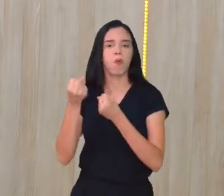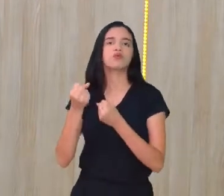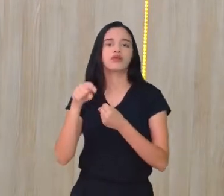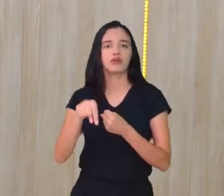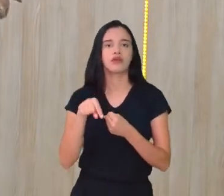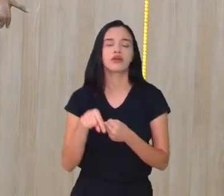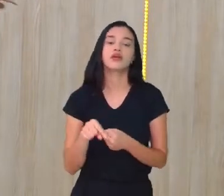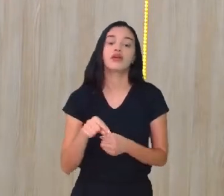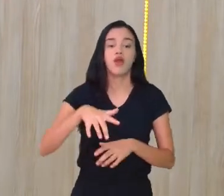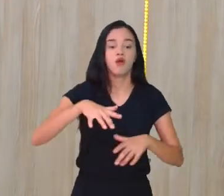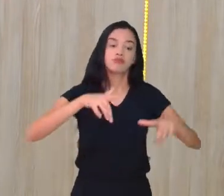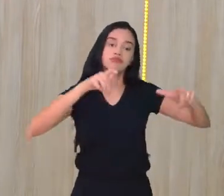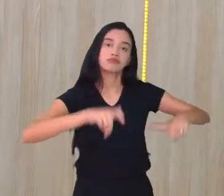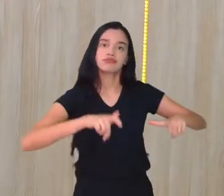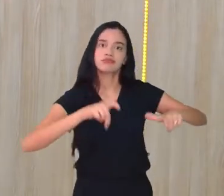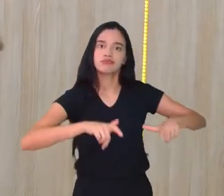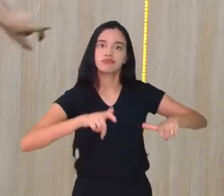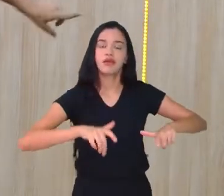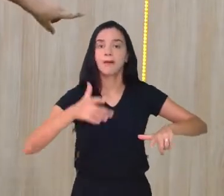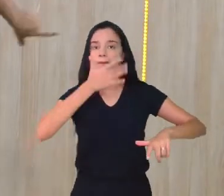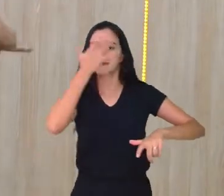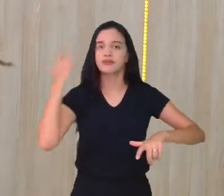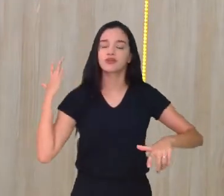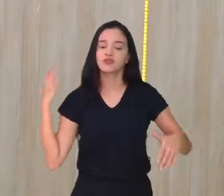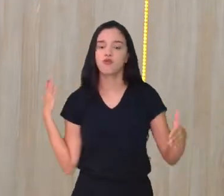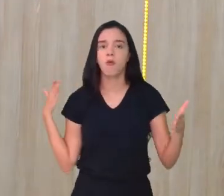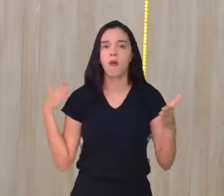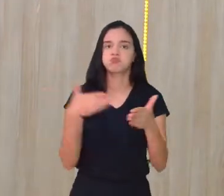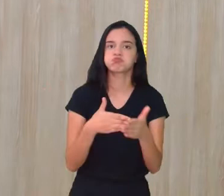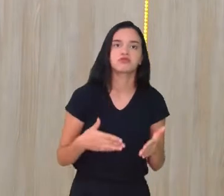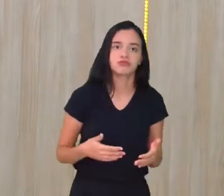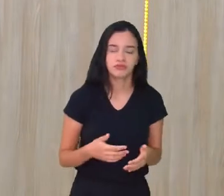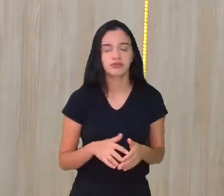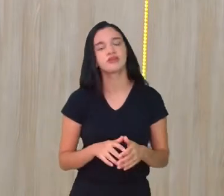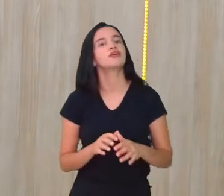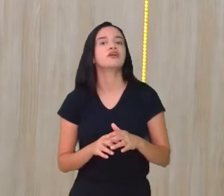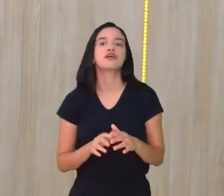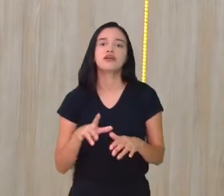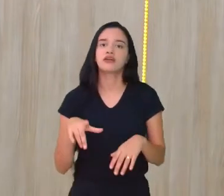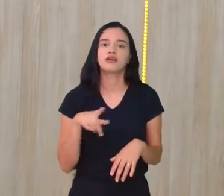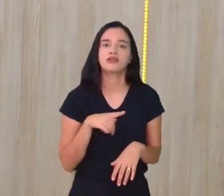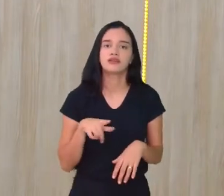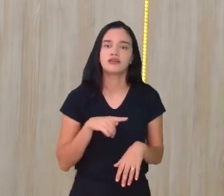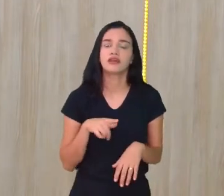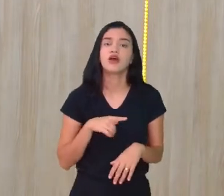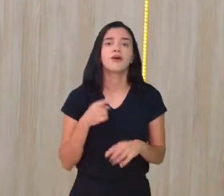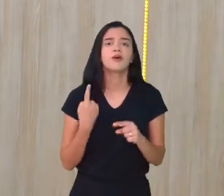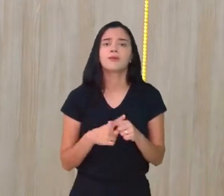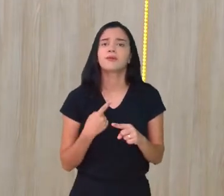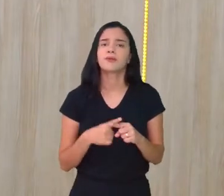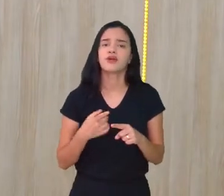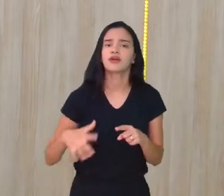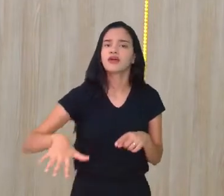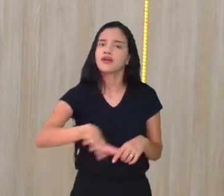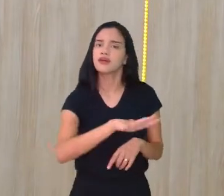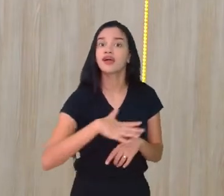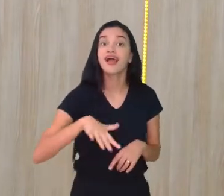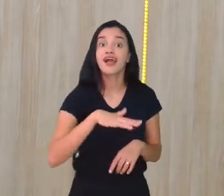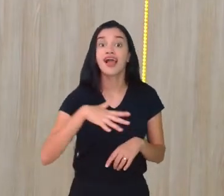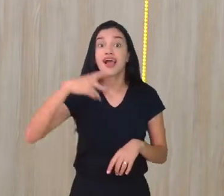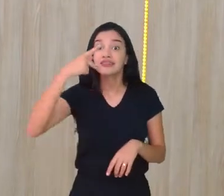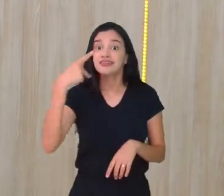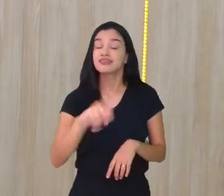terrenozinho que você demarca para ninguém invadir. Opa, esse terreno aqui é meu. Então, ou seja, a relação de poder, aquele território é